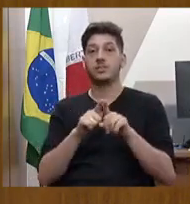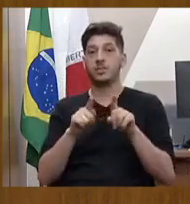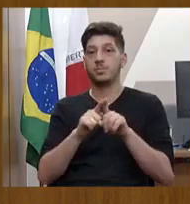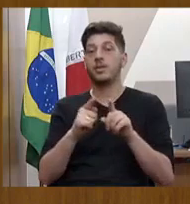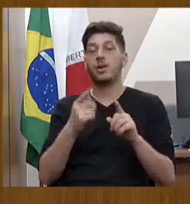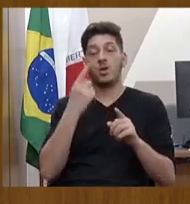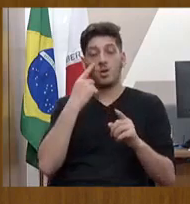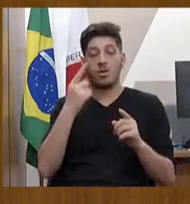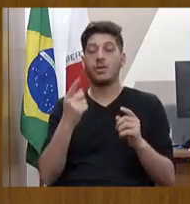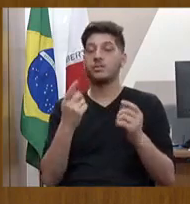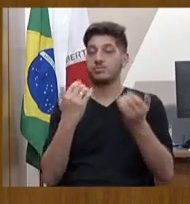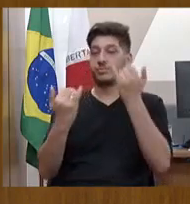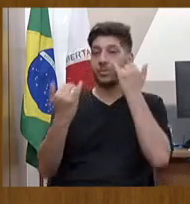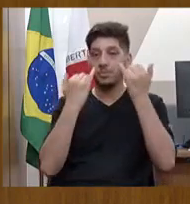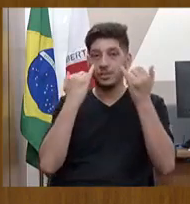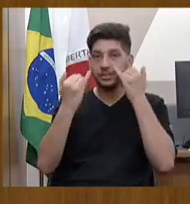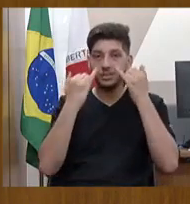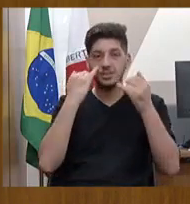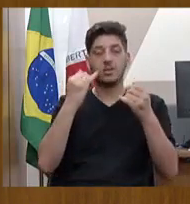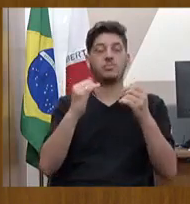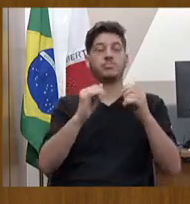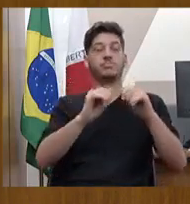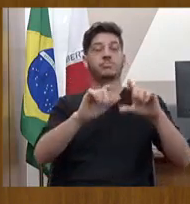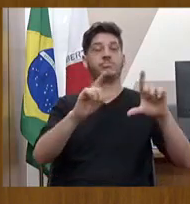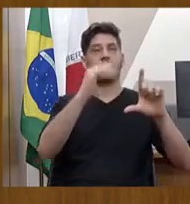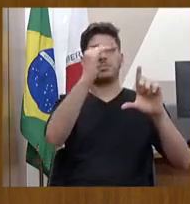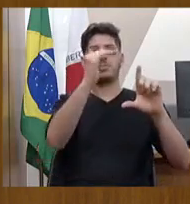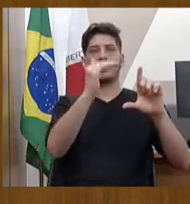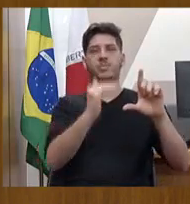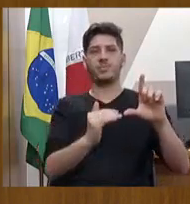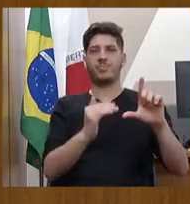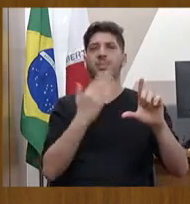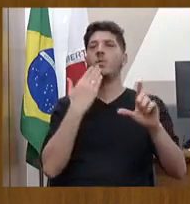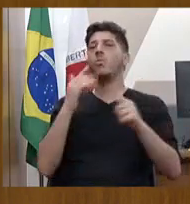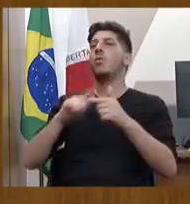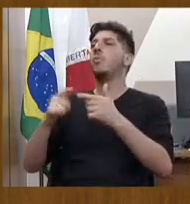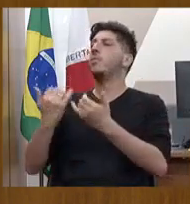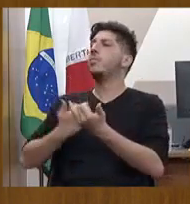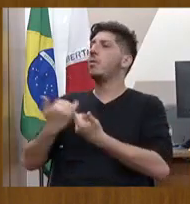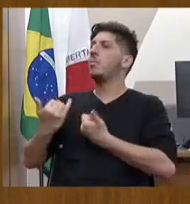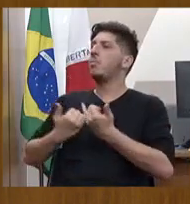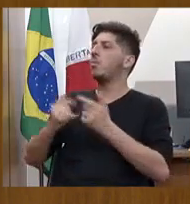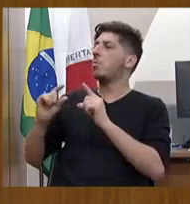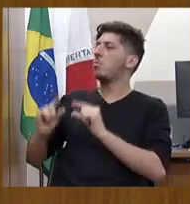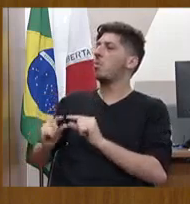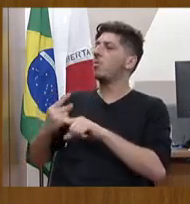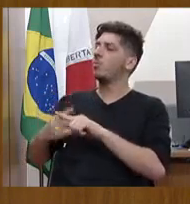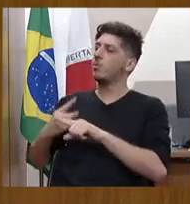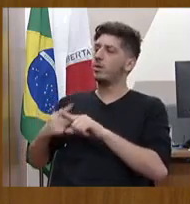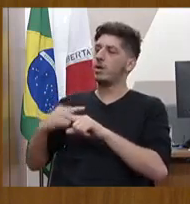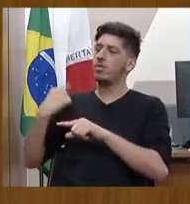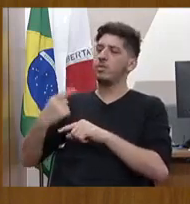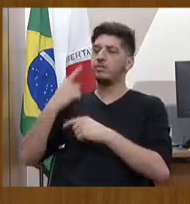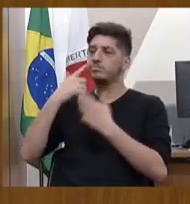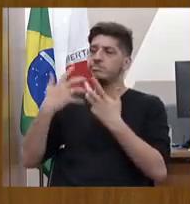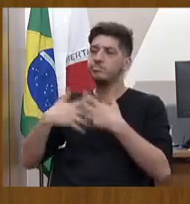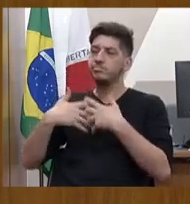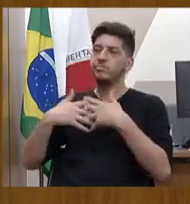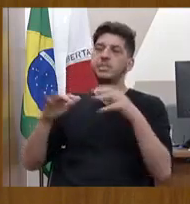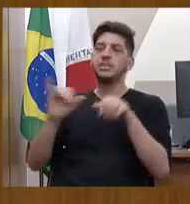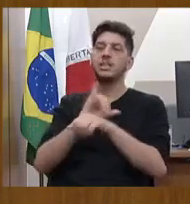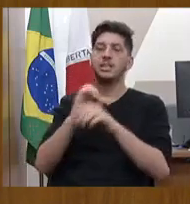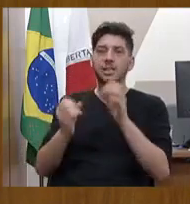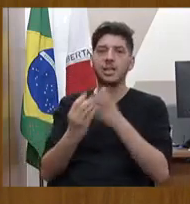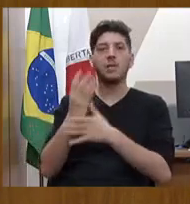ver qual o problema da subnotificação e trabalhar em cima desses números para que a gente possa na próxima é